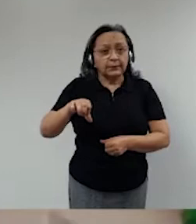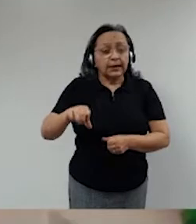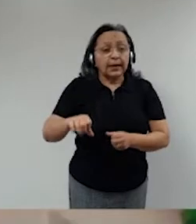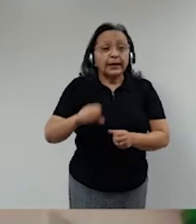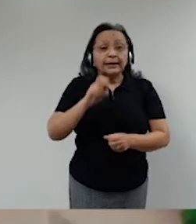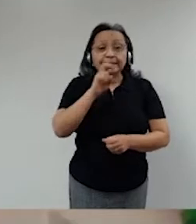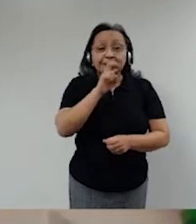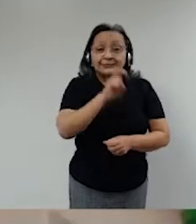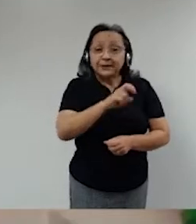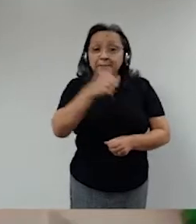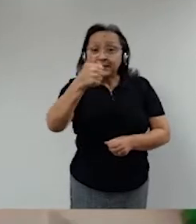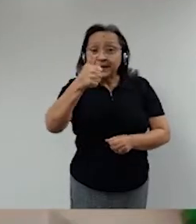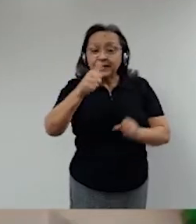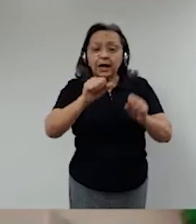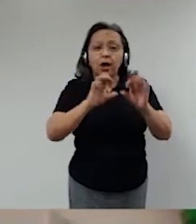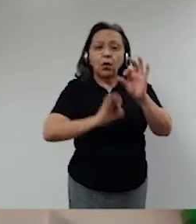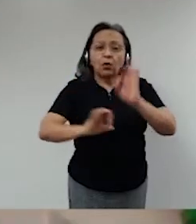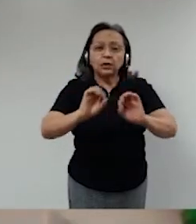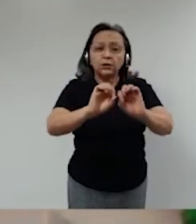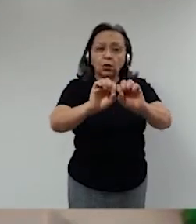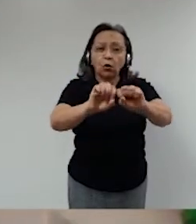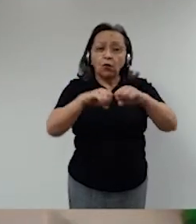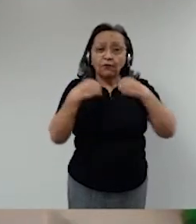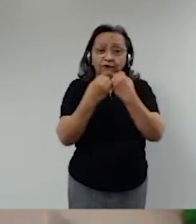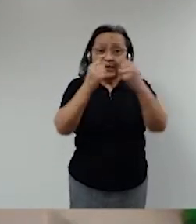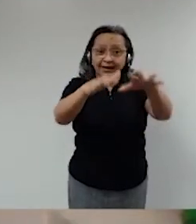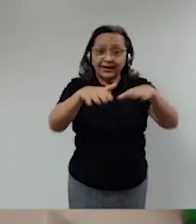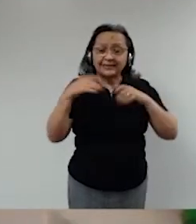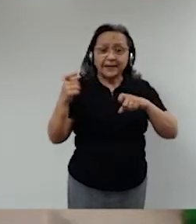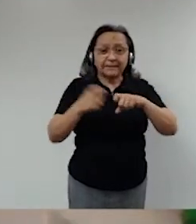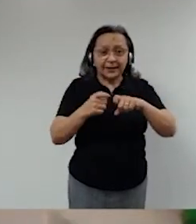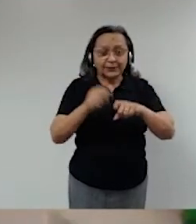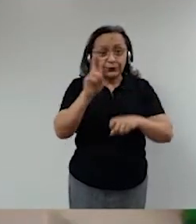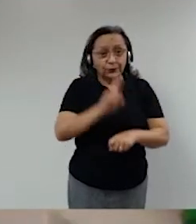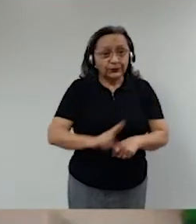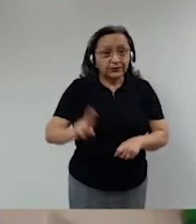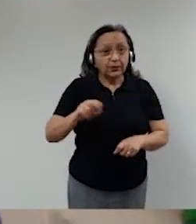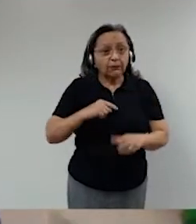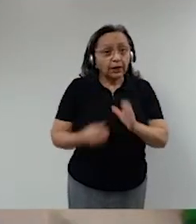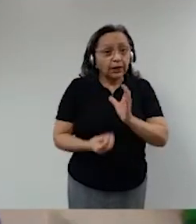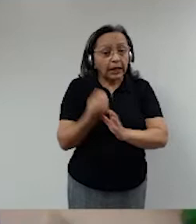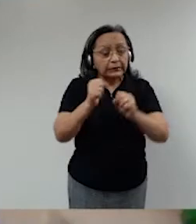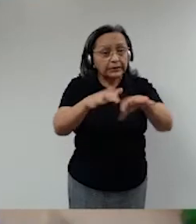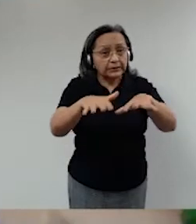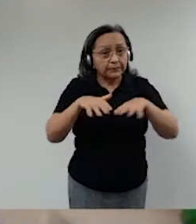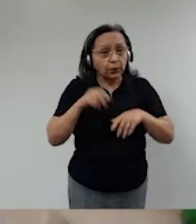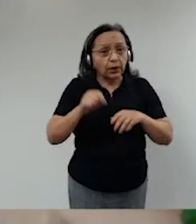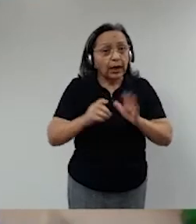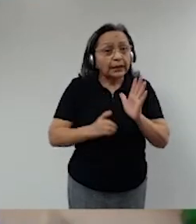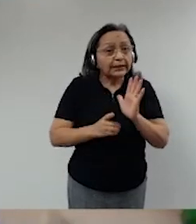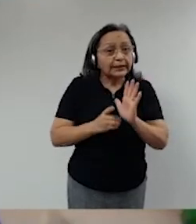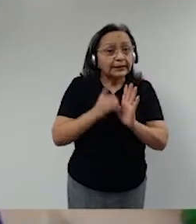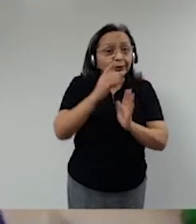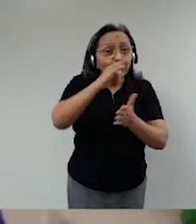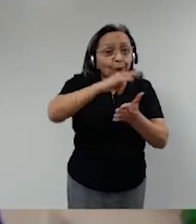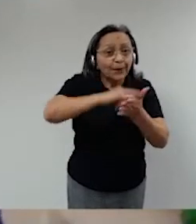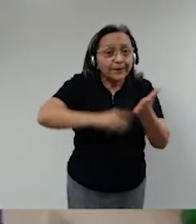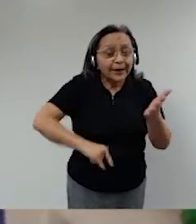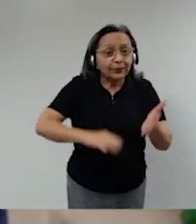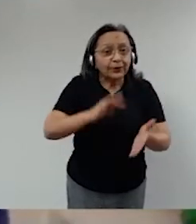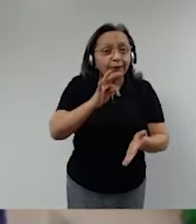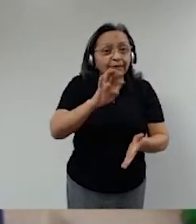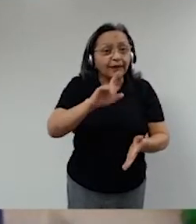da Organização Médica Mundial, foi criada naquela Assembleia a Declaração de Tel Aviv